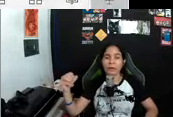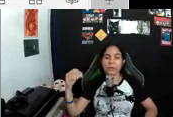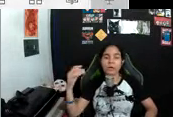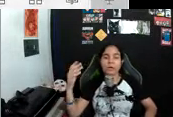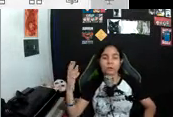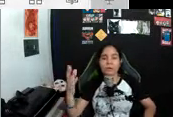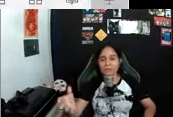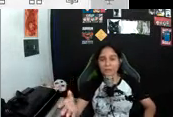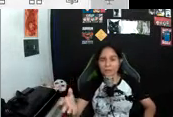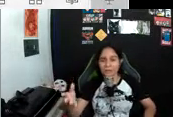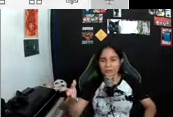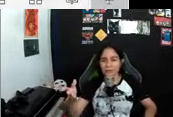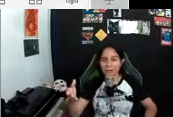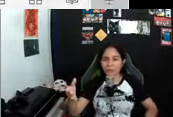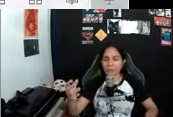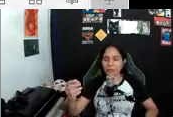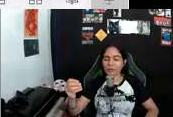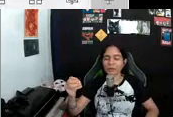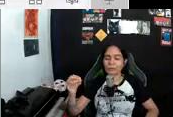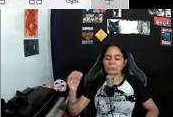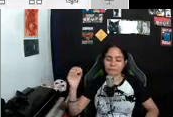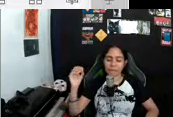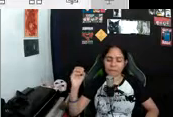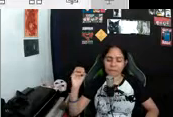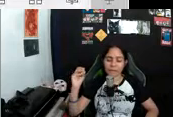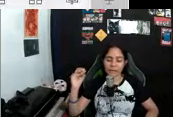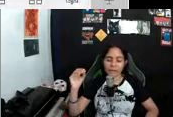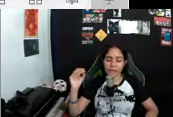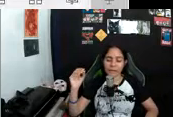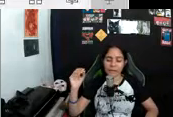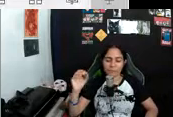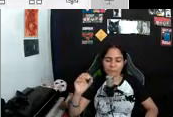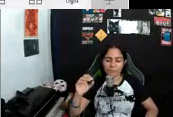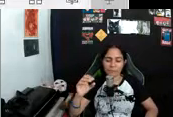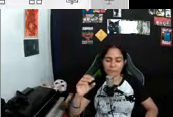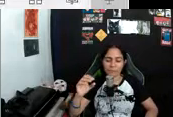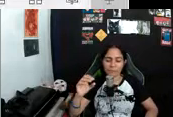desculpa. Então, quantas vezes a gente não viu